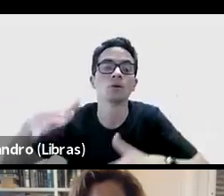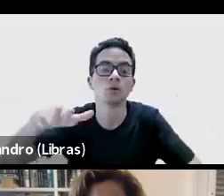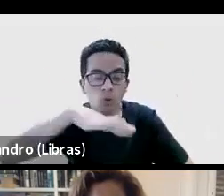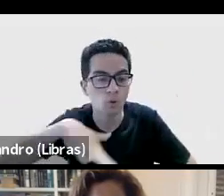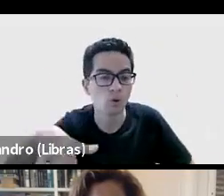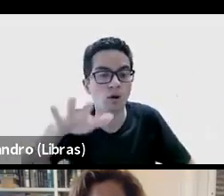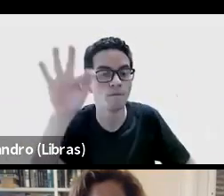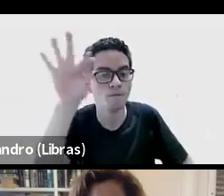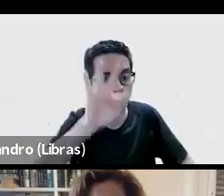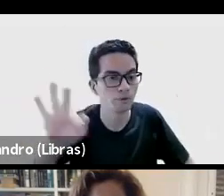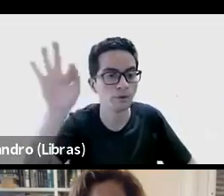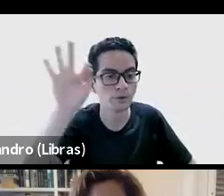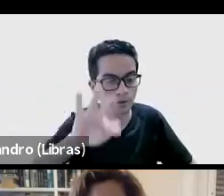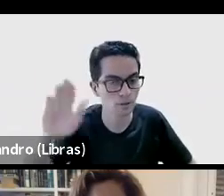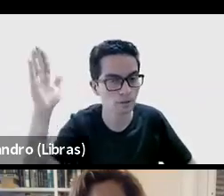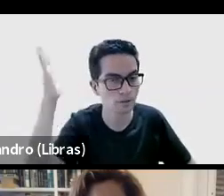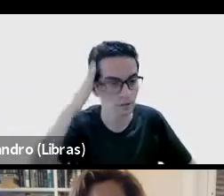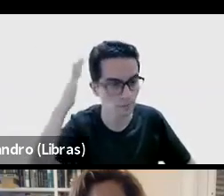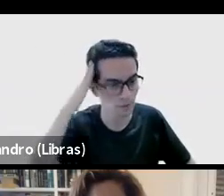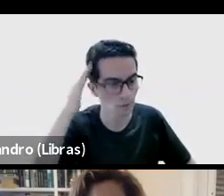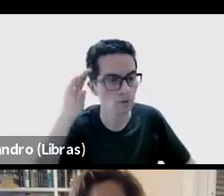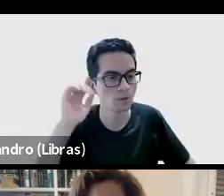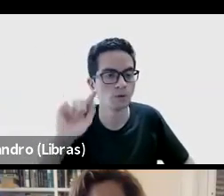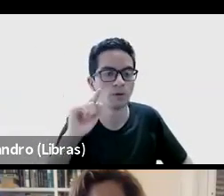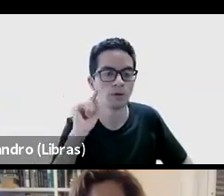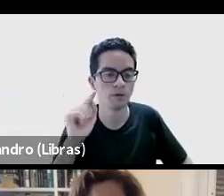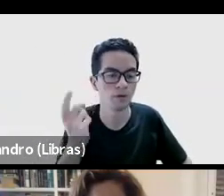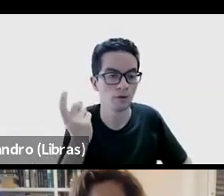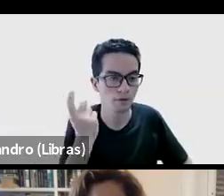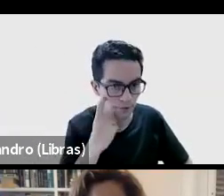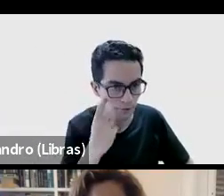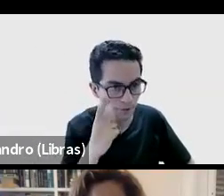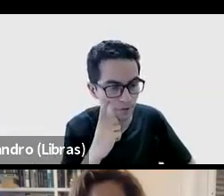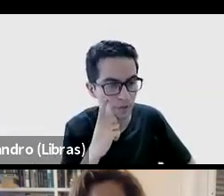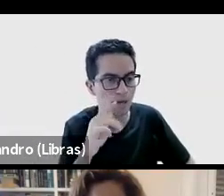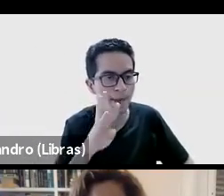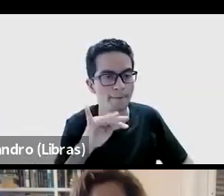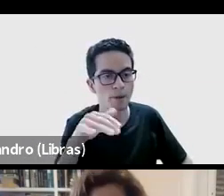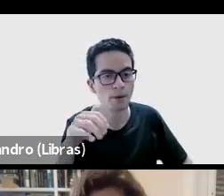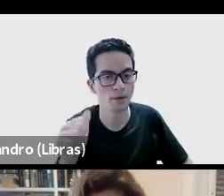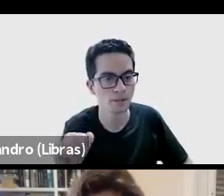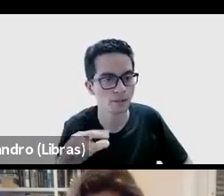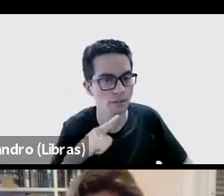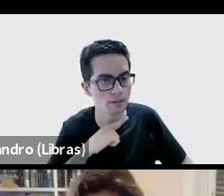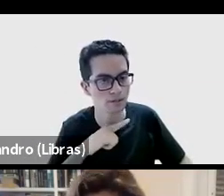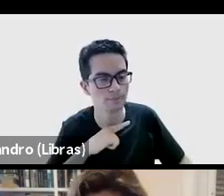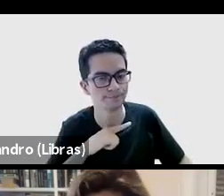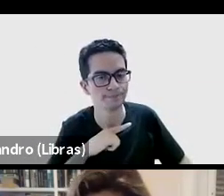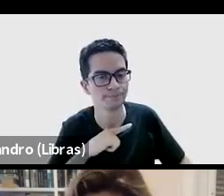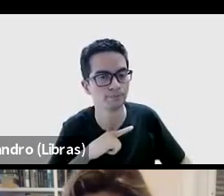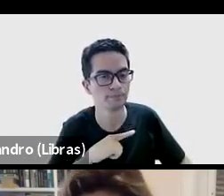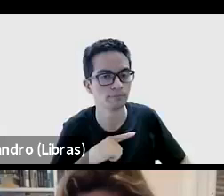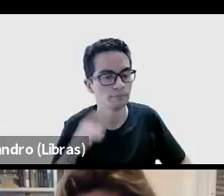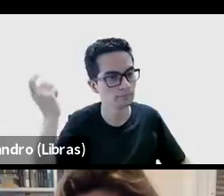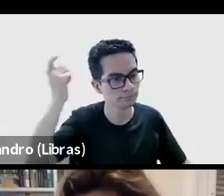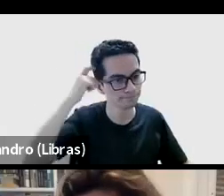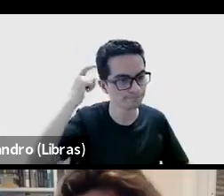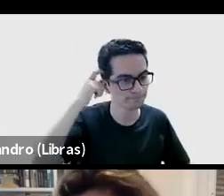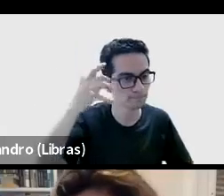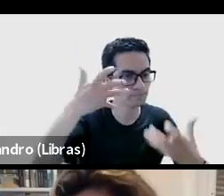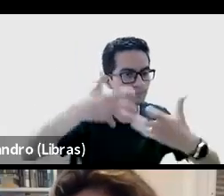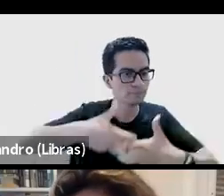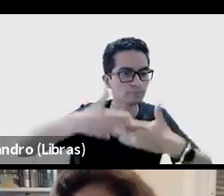né, para dar visibilidade à existência dessas epistemologias, desses outros modos de pensar, né? E isso, obviamente,